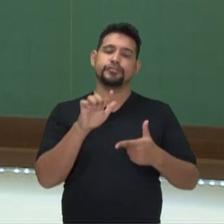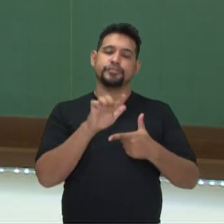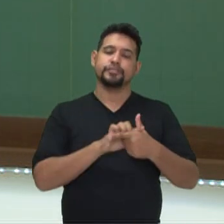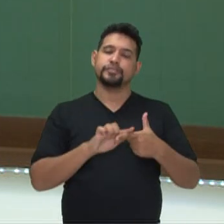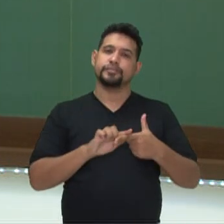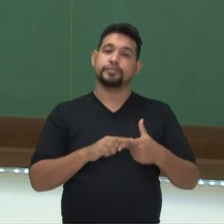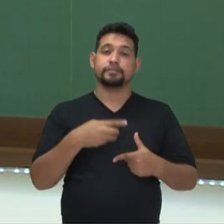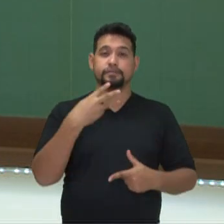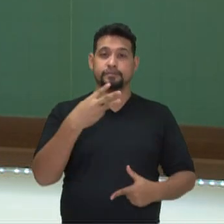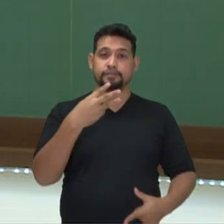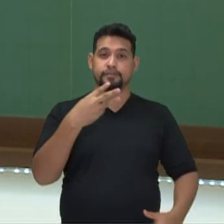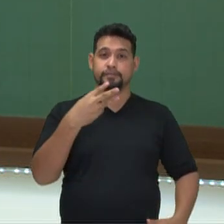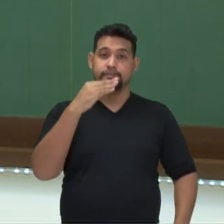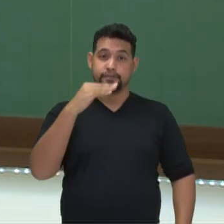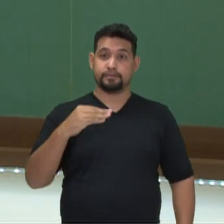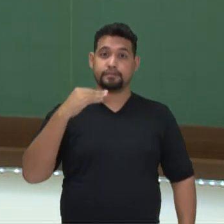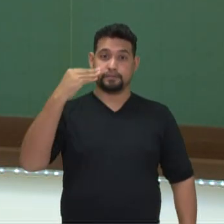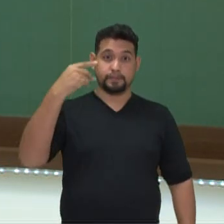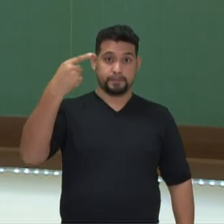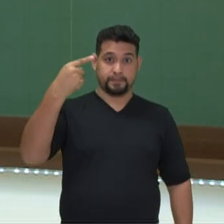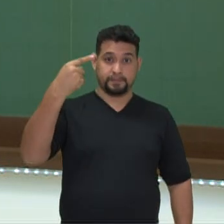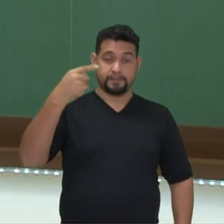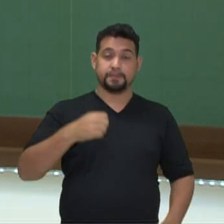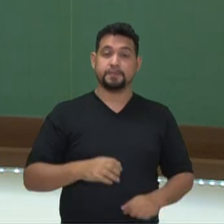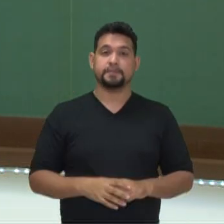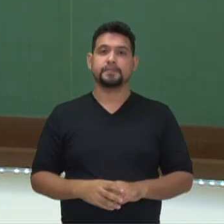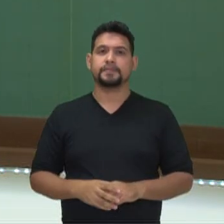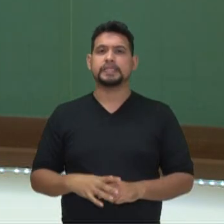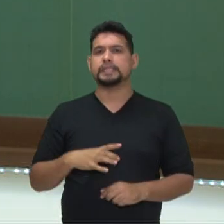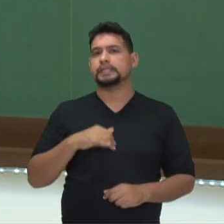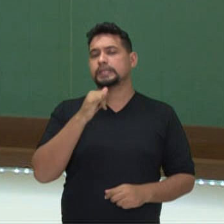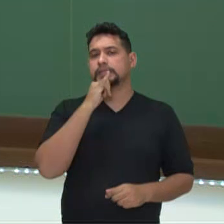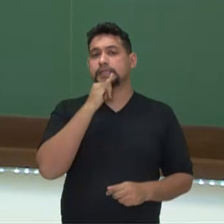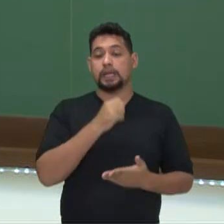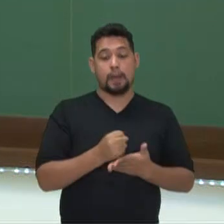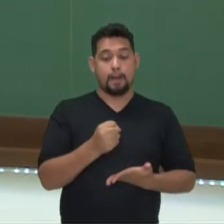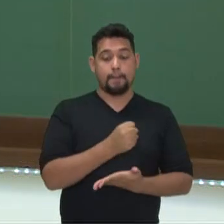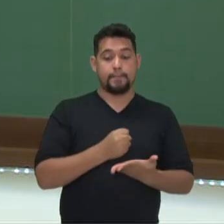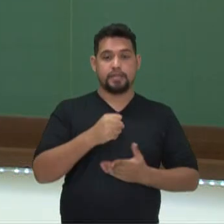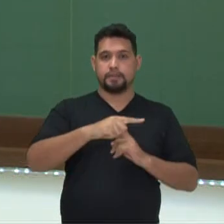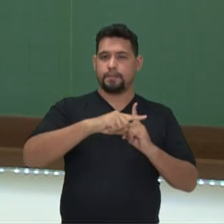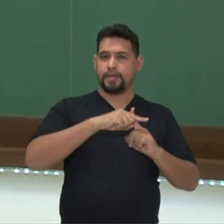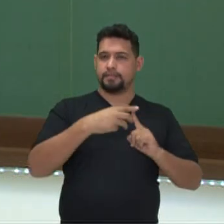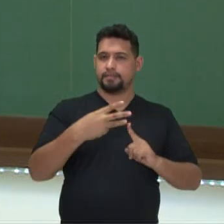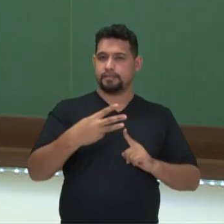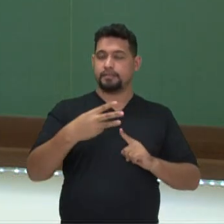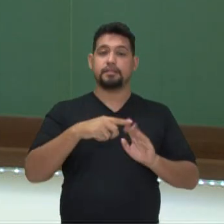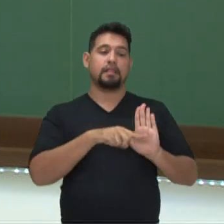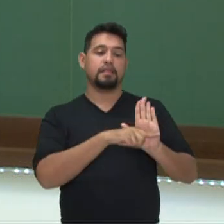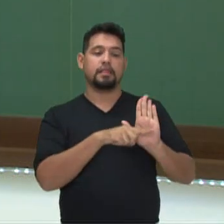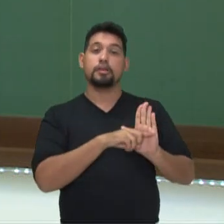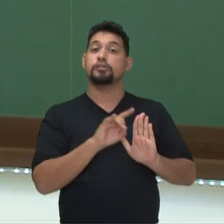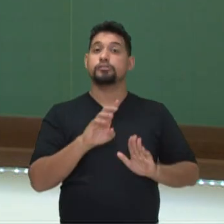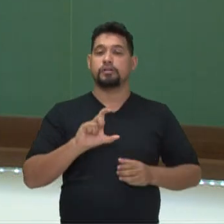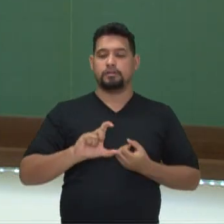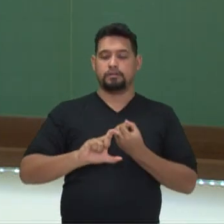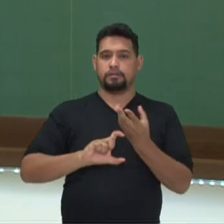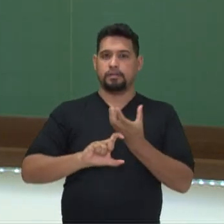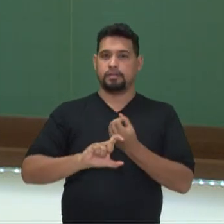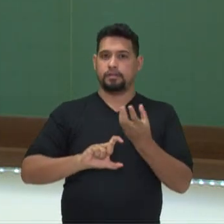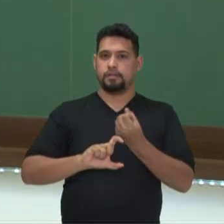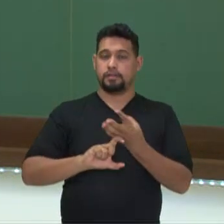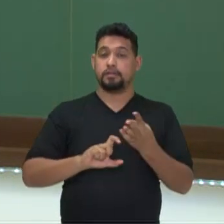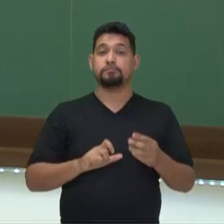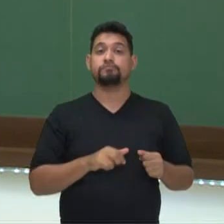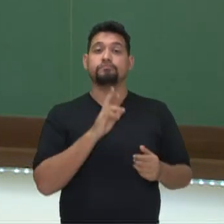por 3 elevado à primeira potência. Então, eu mantenho a base mais 3 e subtraio os expoentes. Então, vai ficar